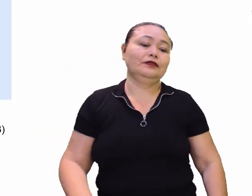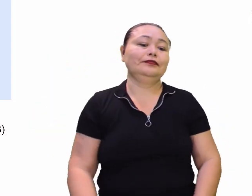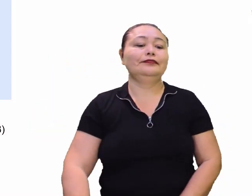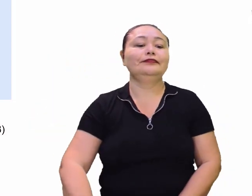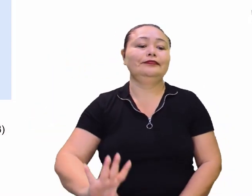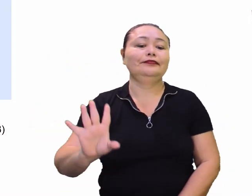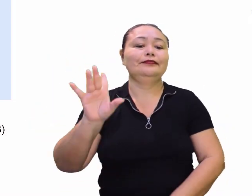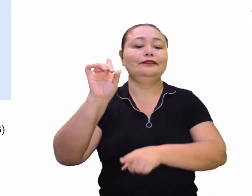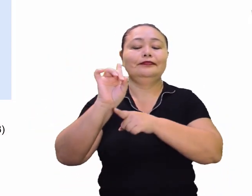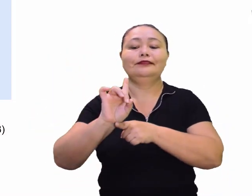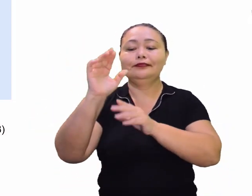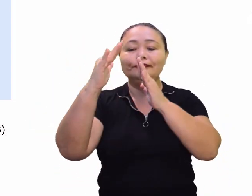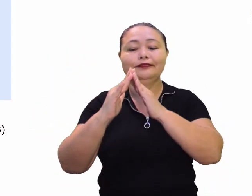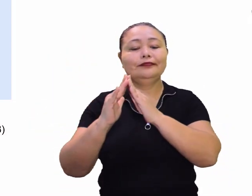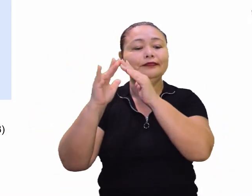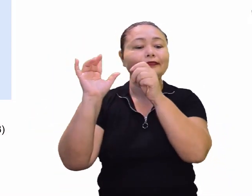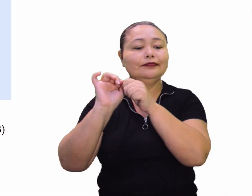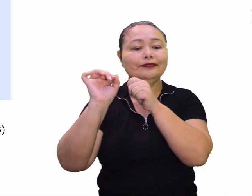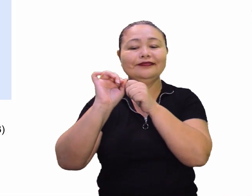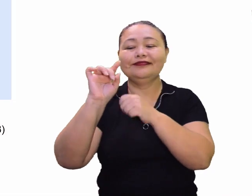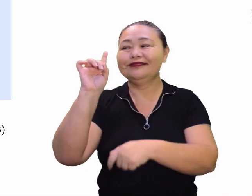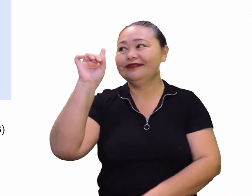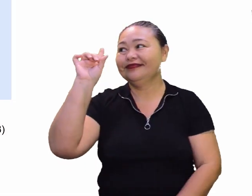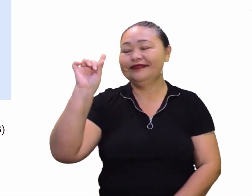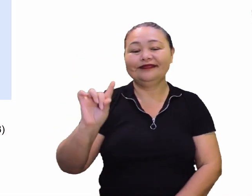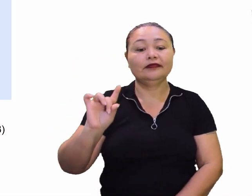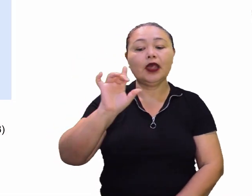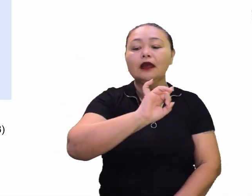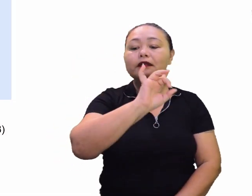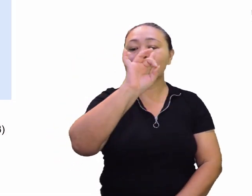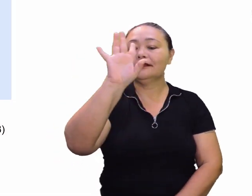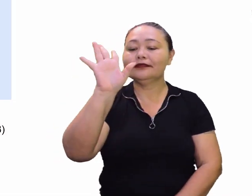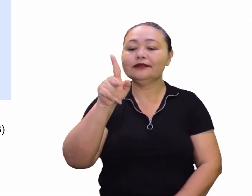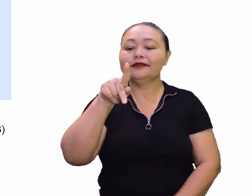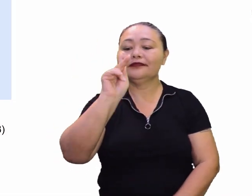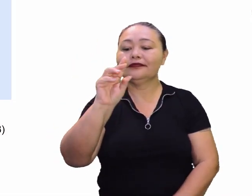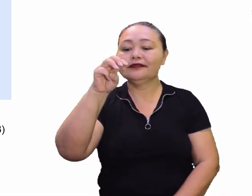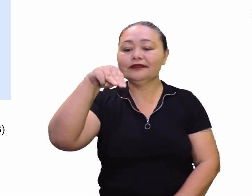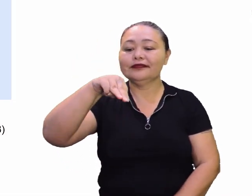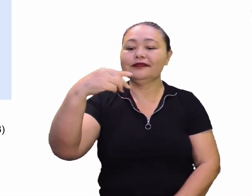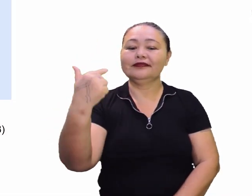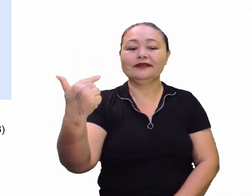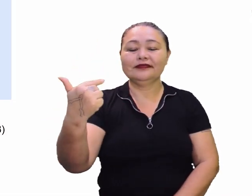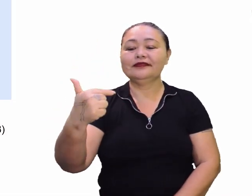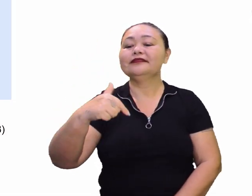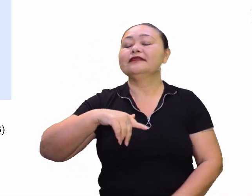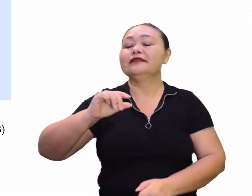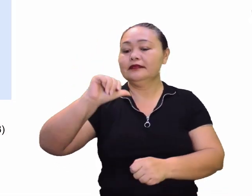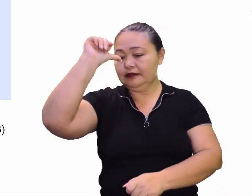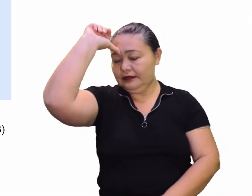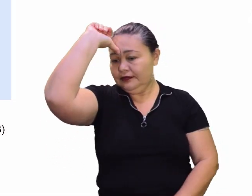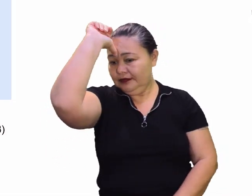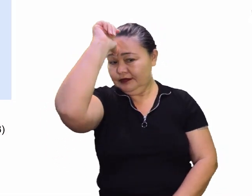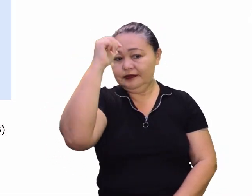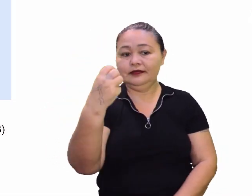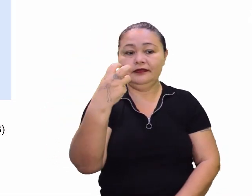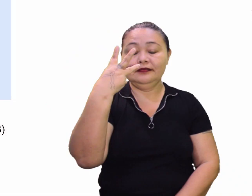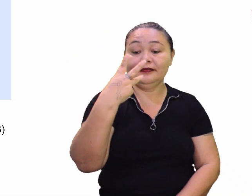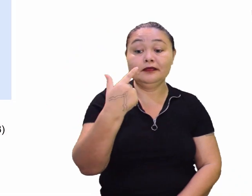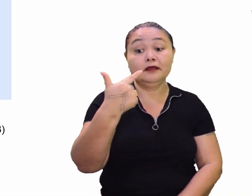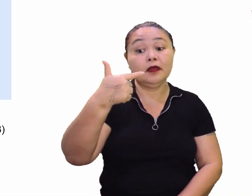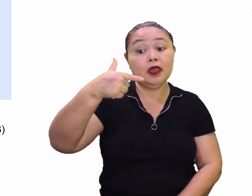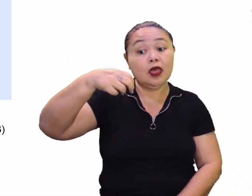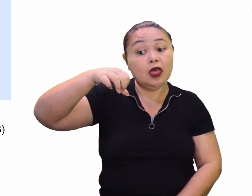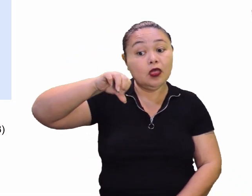densidade demográfica... Baixinha, né, professor Jorge? Em cada quilômetro quadrado da Índia tem